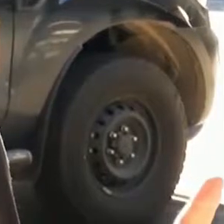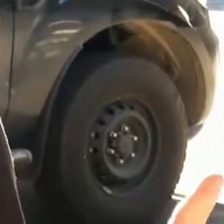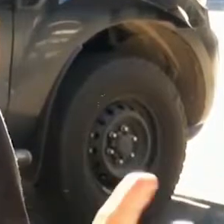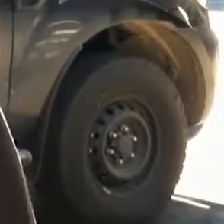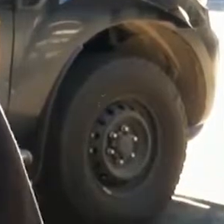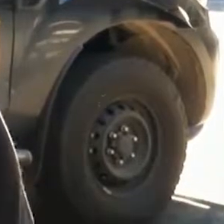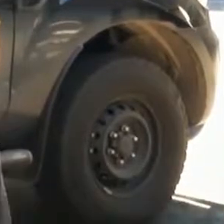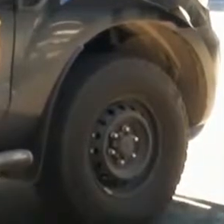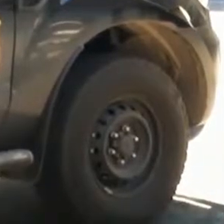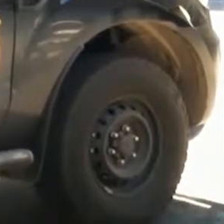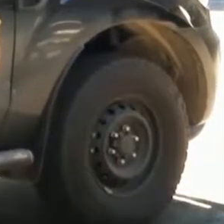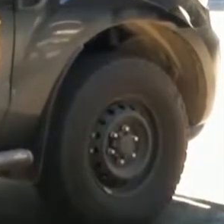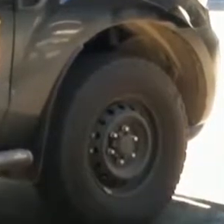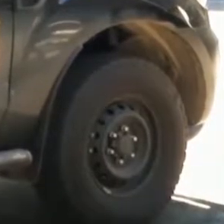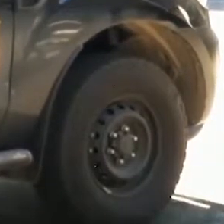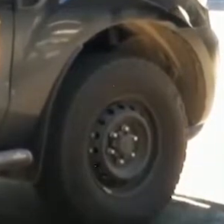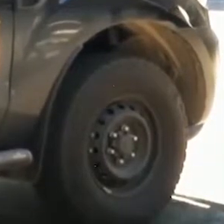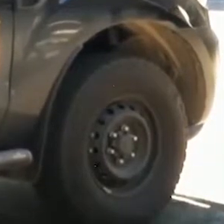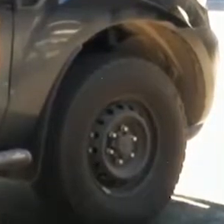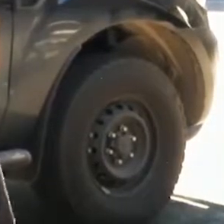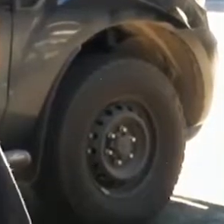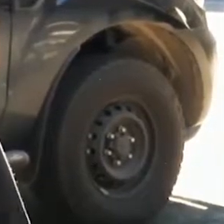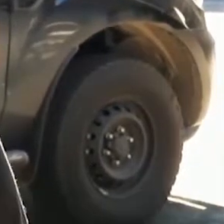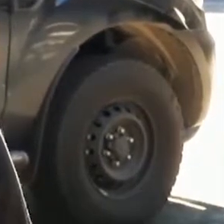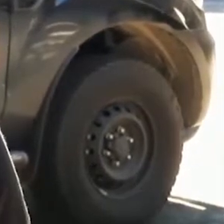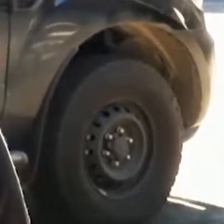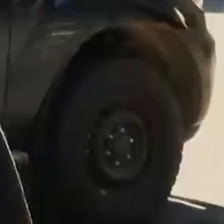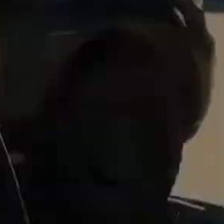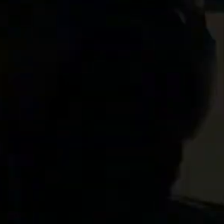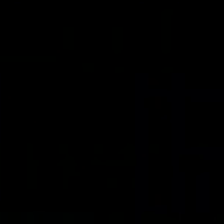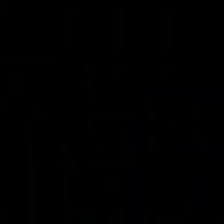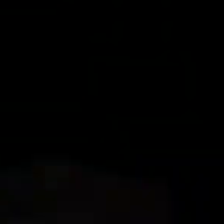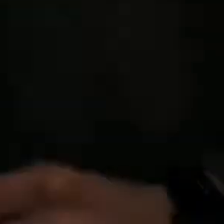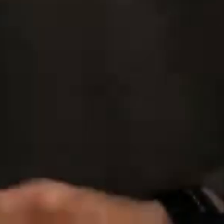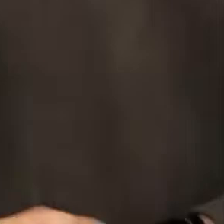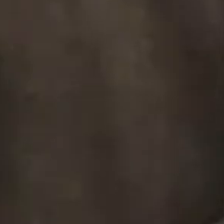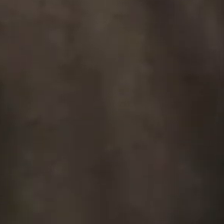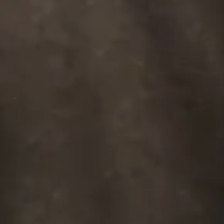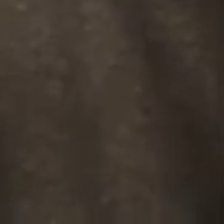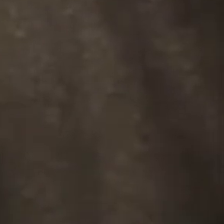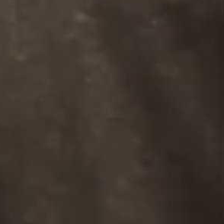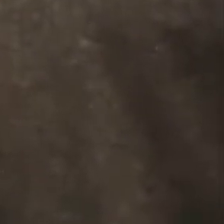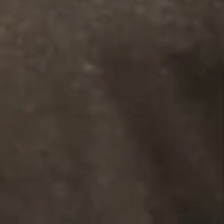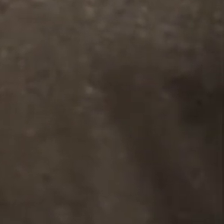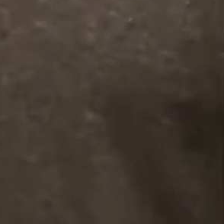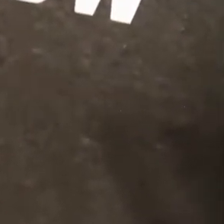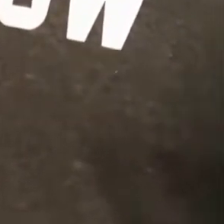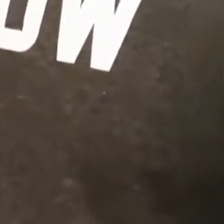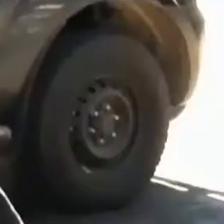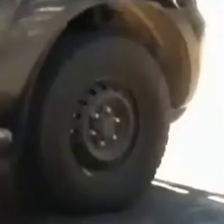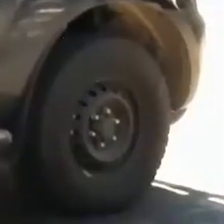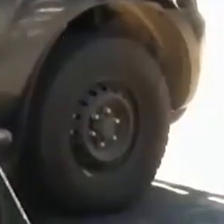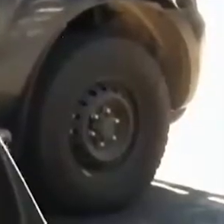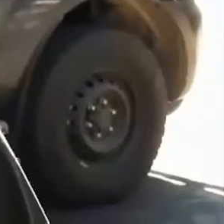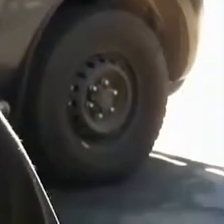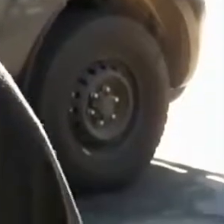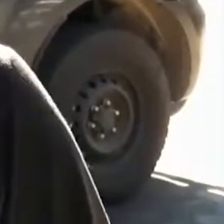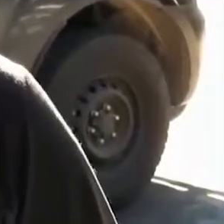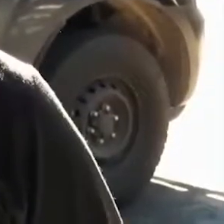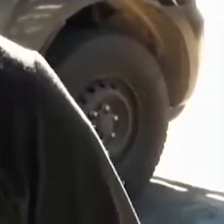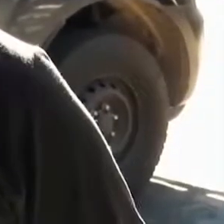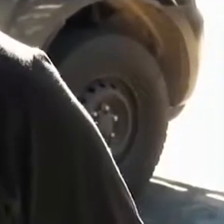informação do que colocar a vida de alguém em perigo por causa de uma informação. Momentos, fatos,